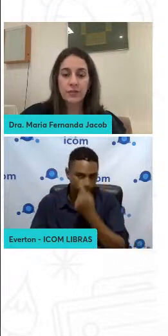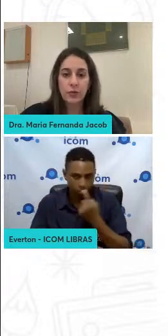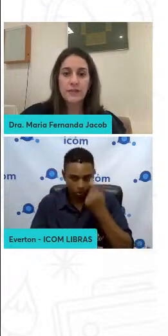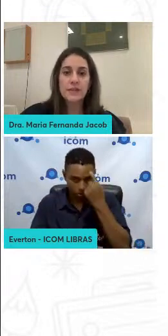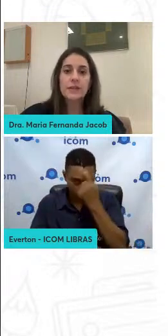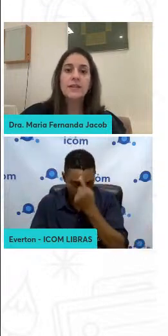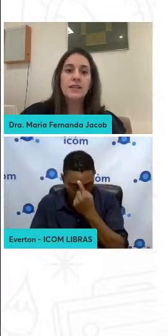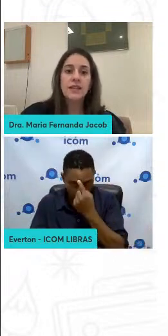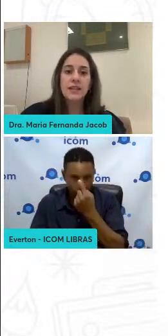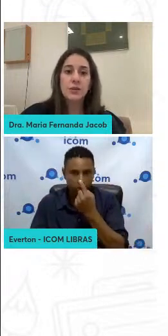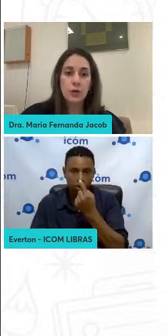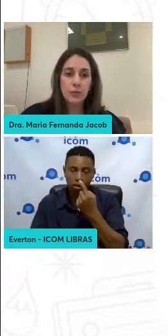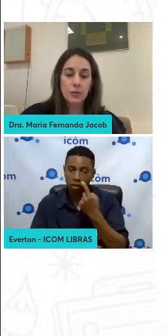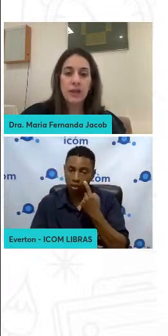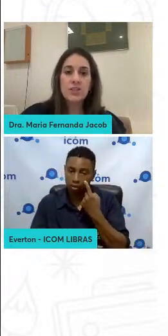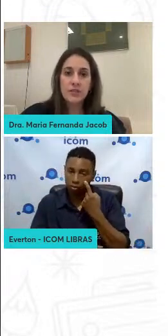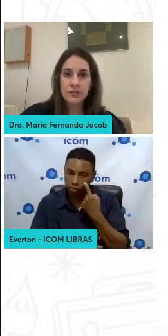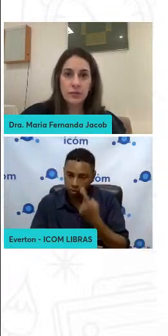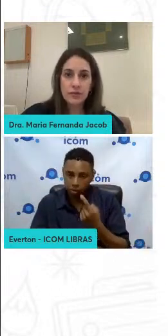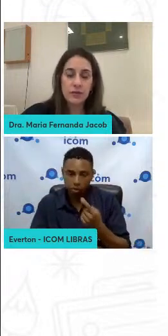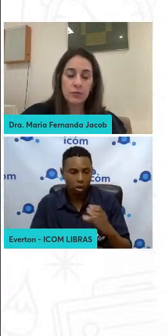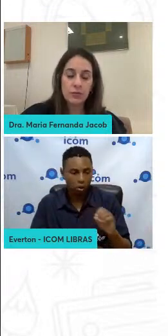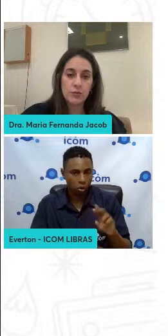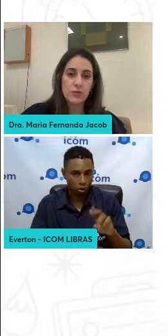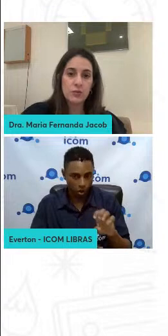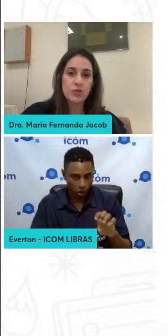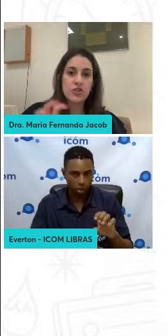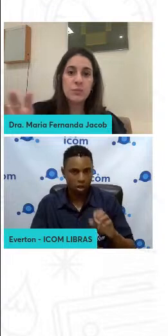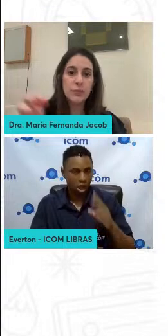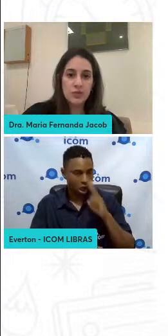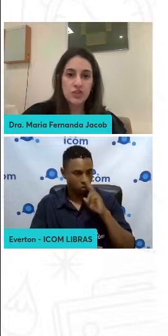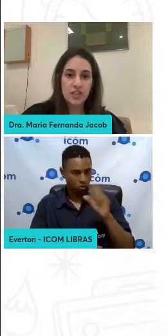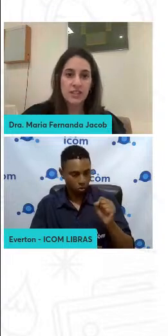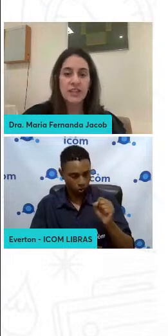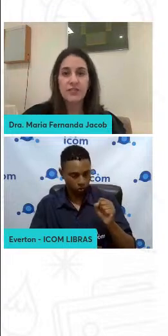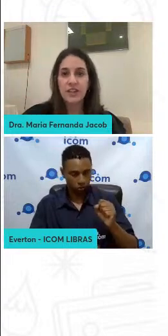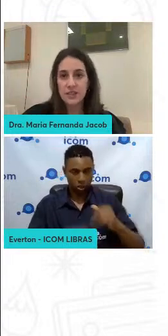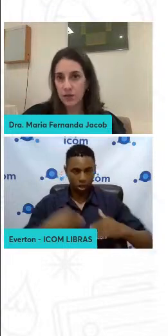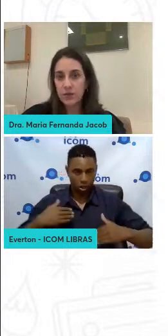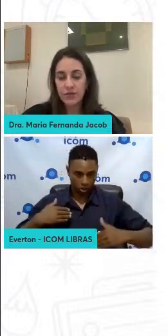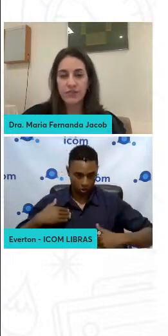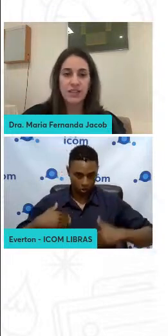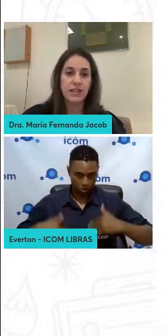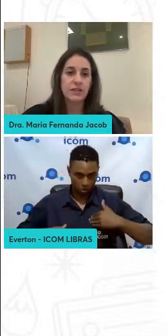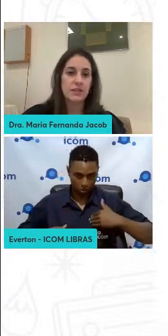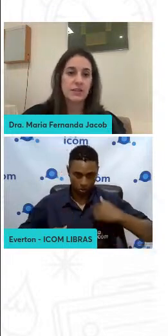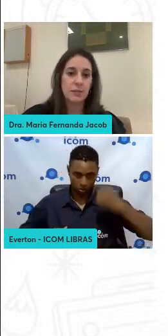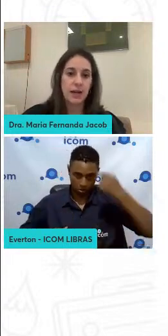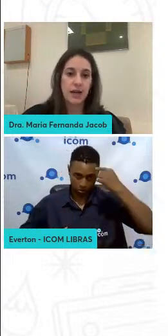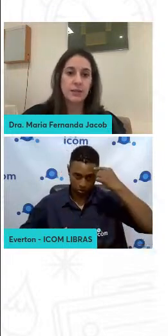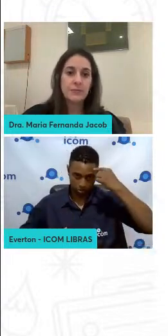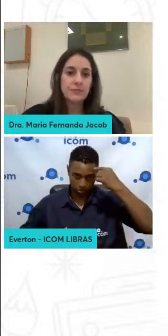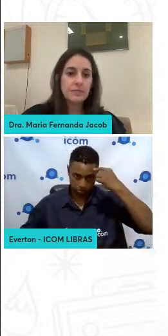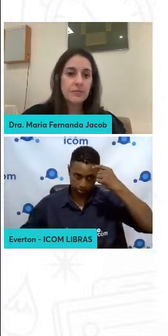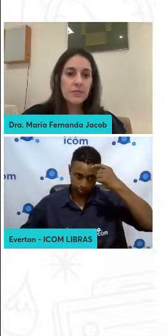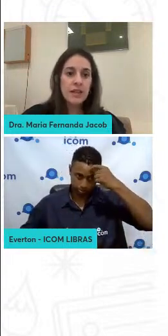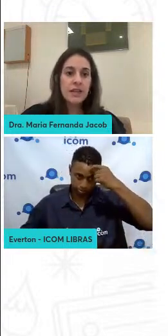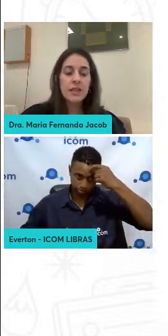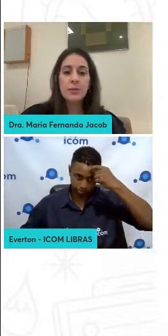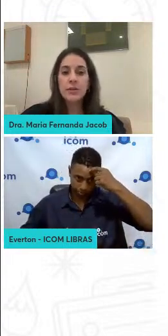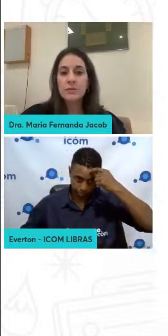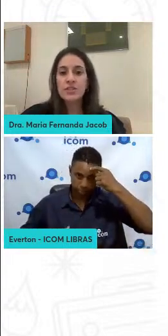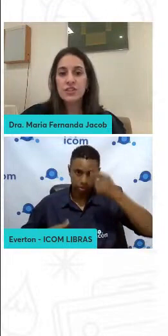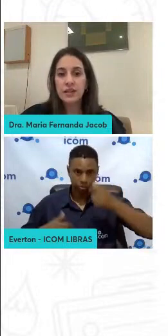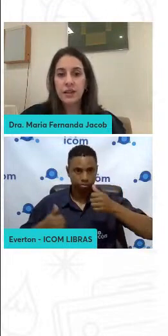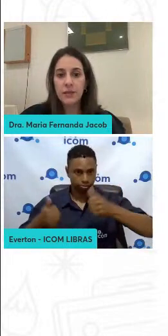core, força e corpo-mente, que foram os tipos de intervenção que foi avaliado nesse trabalho.